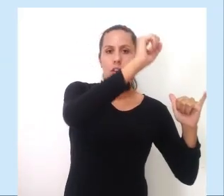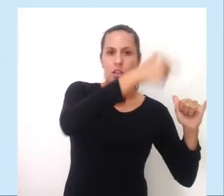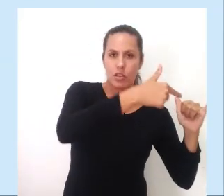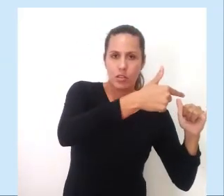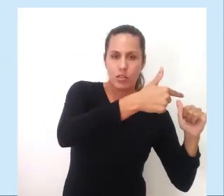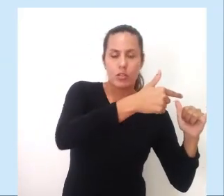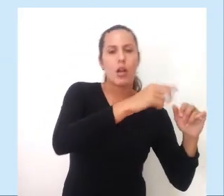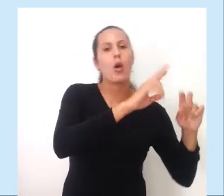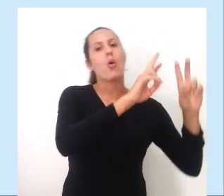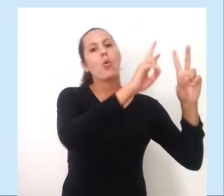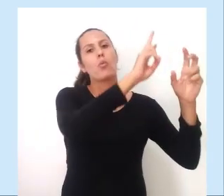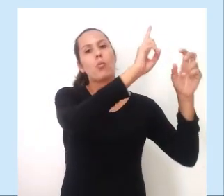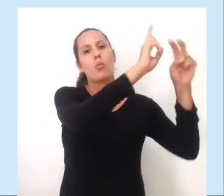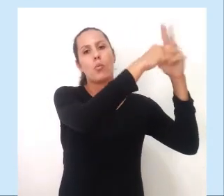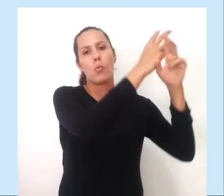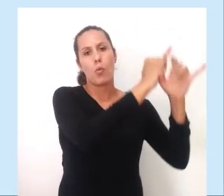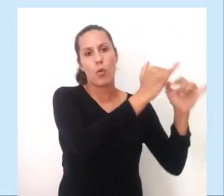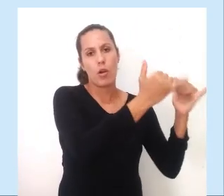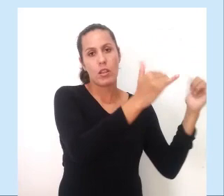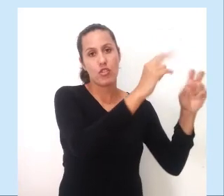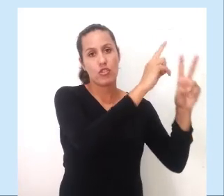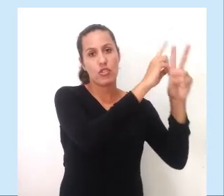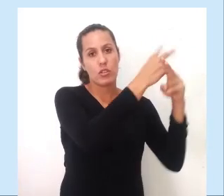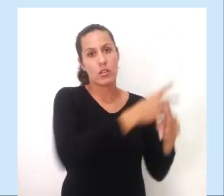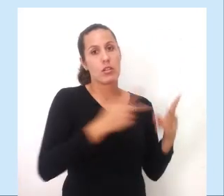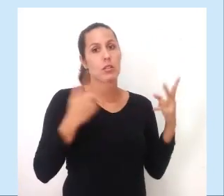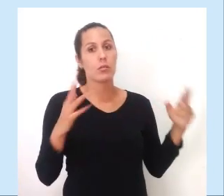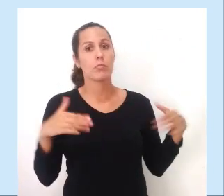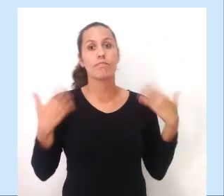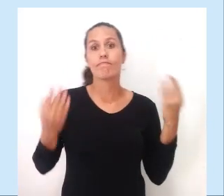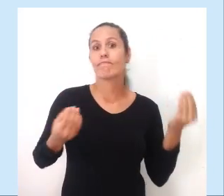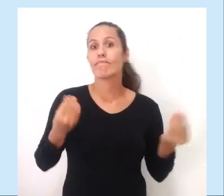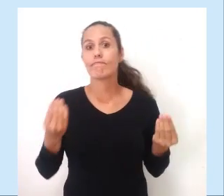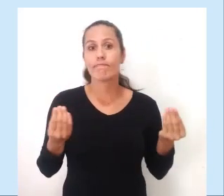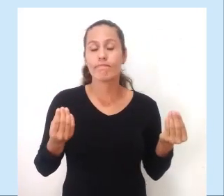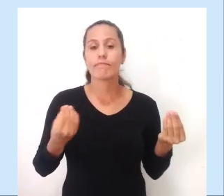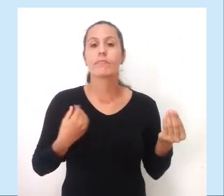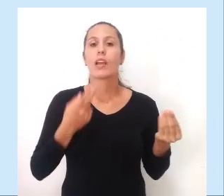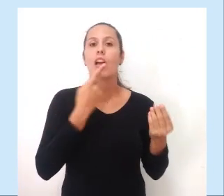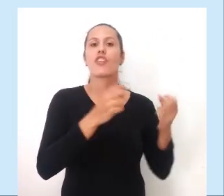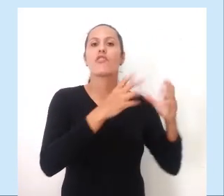energia solar, assim como a energia eólica.